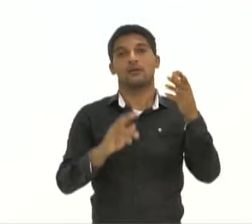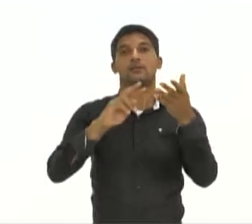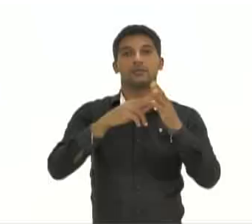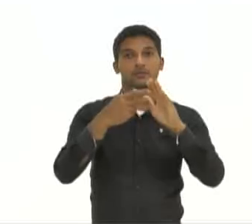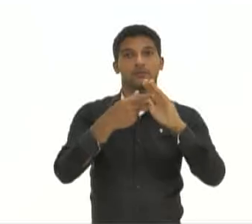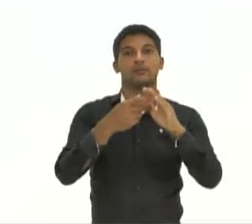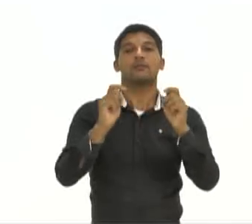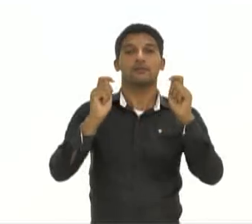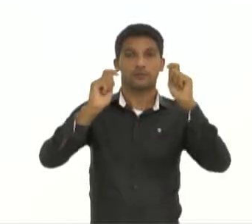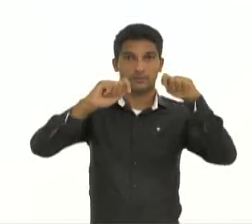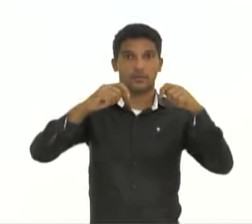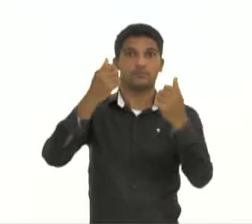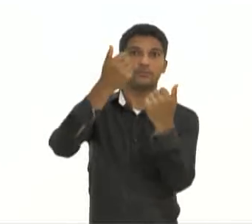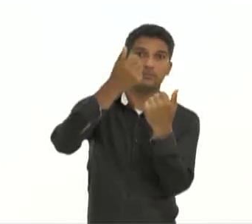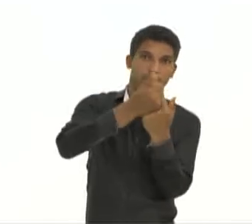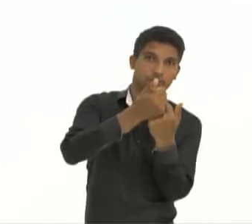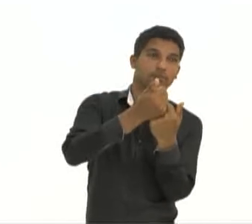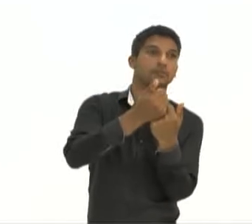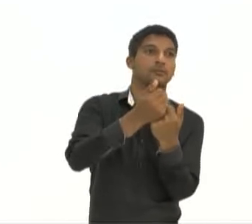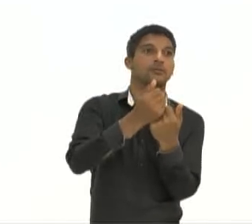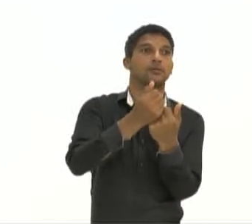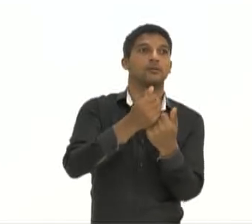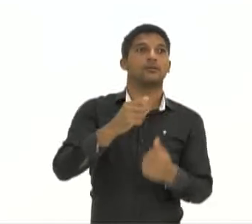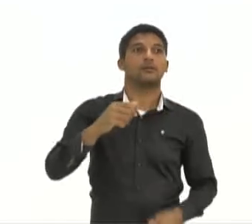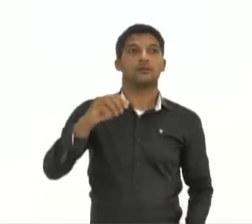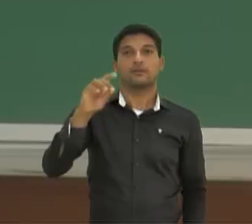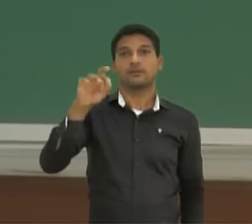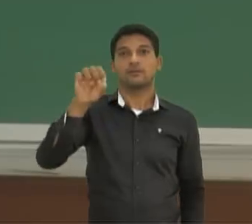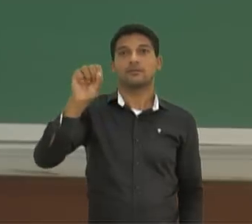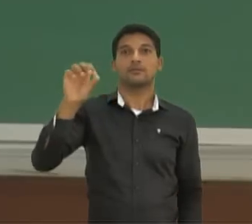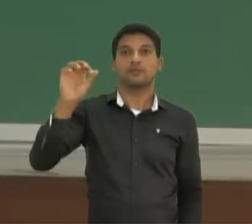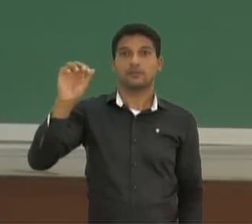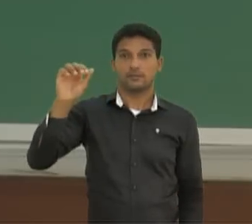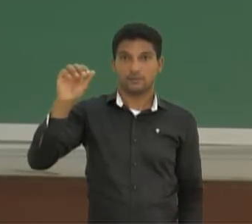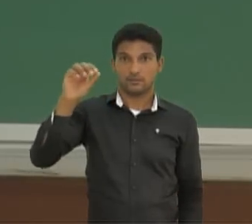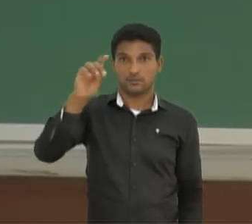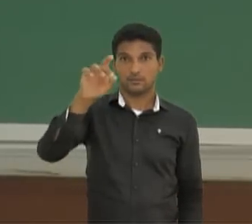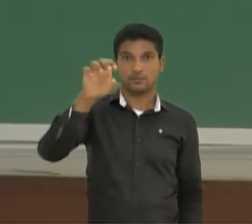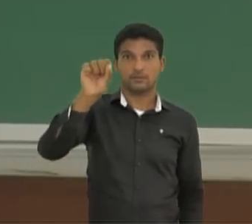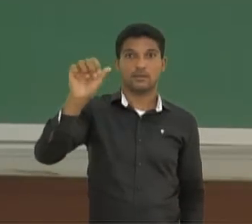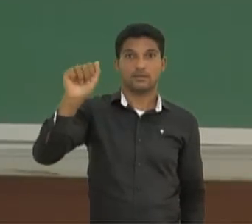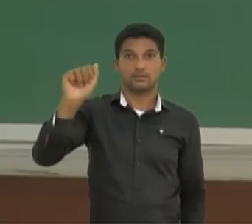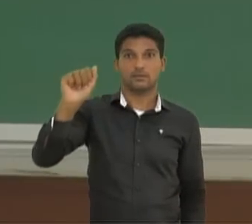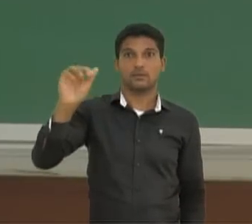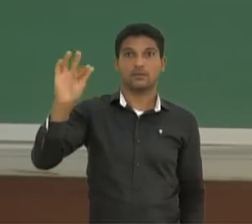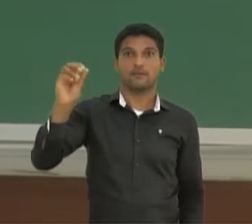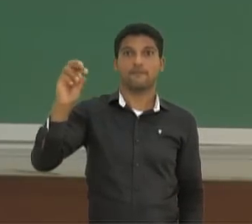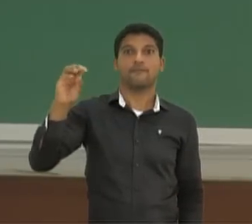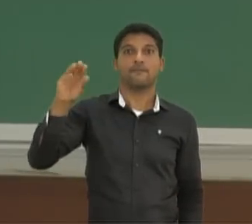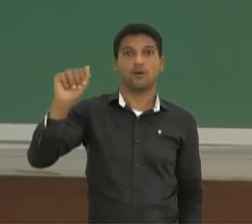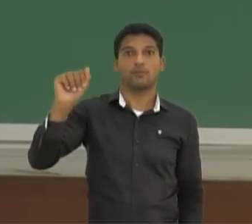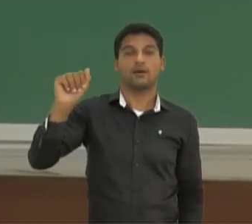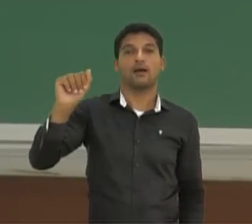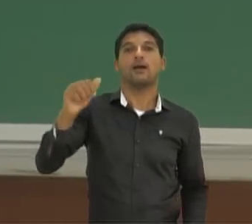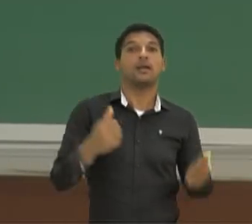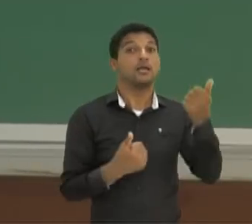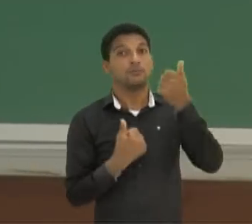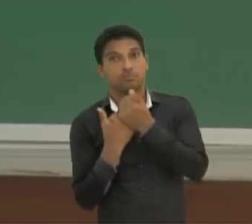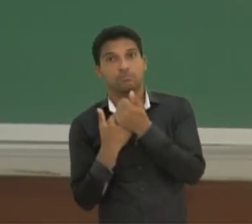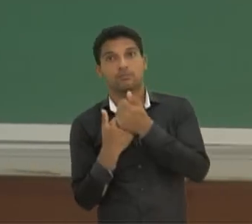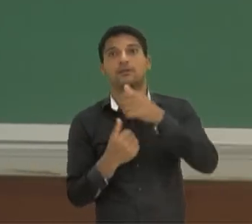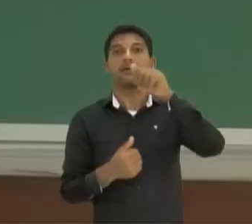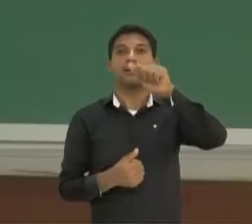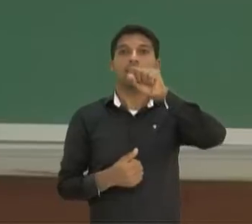poderia ser, que poderia substituir a expressão dessa forma sem perder o sentido. Né? Então, em vez de ser dessa forma, estando dentro do